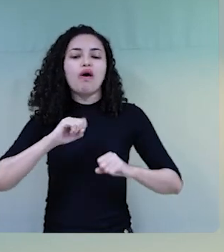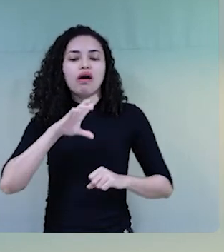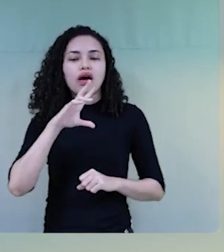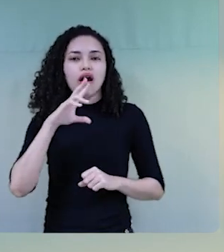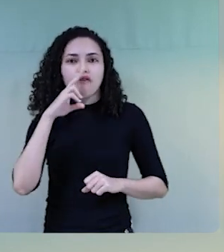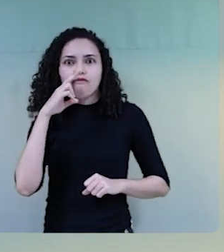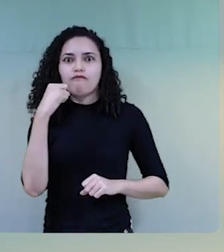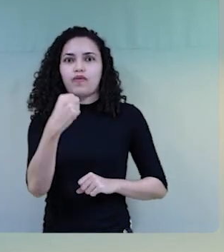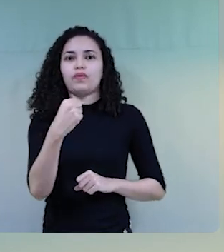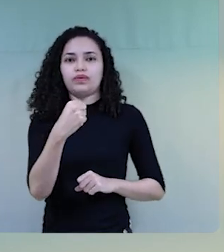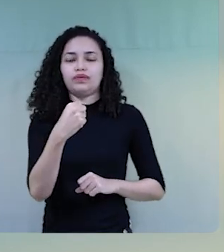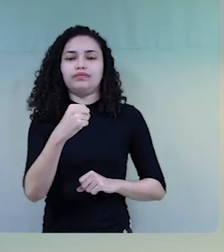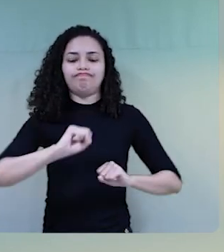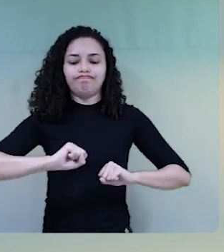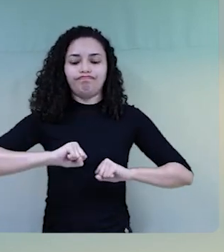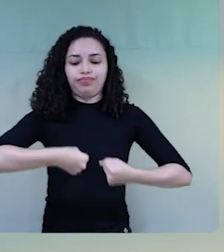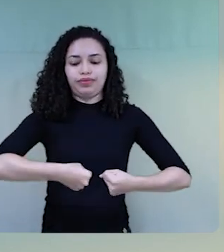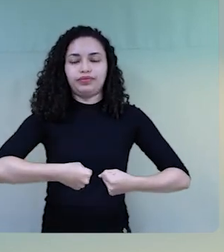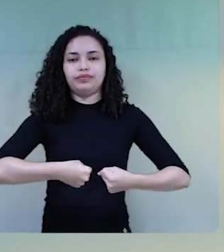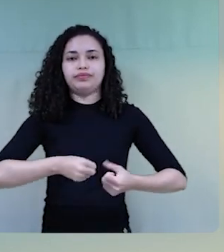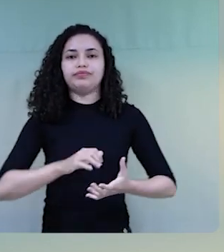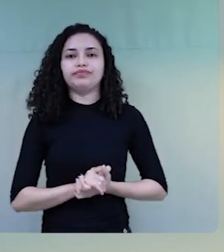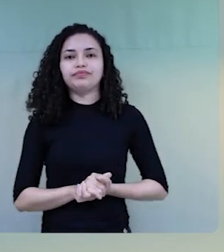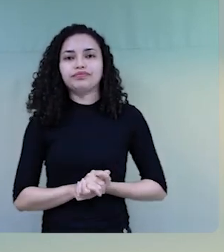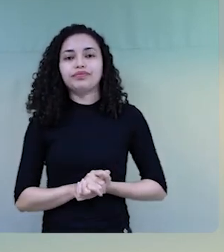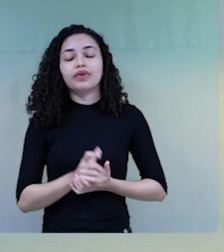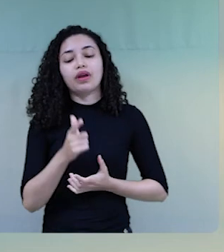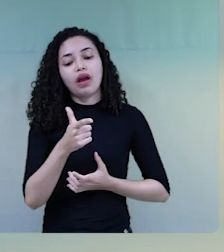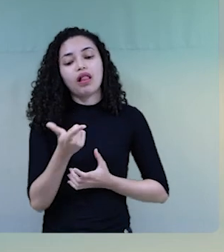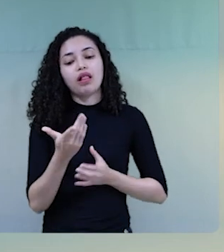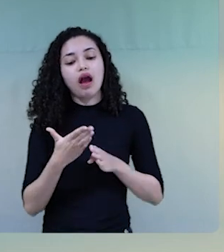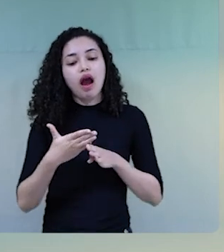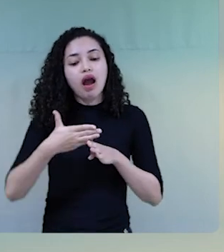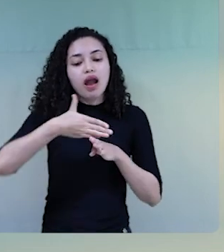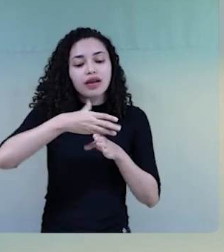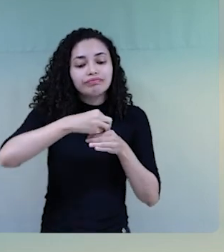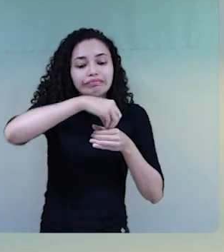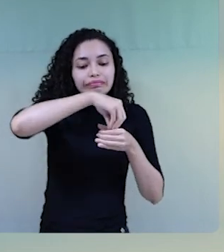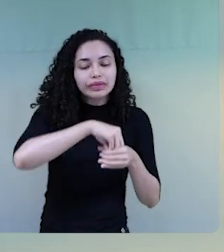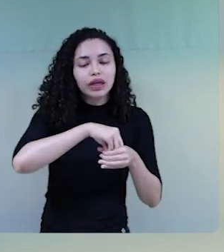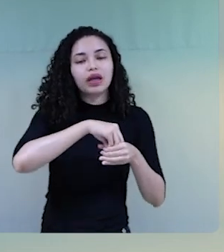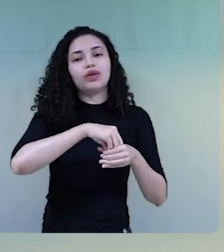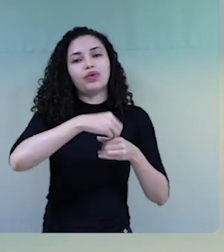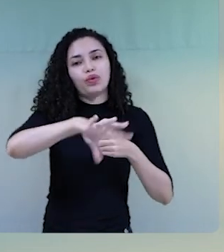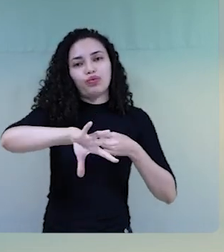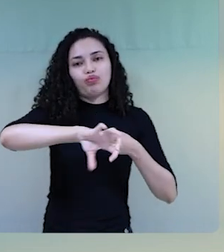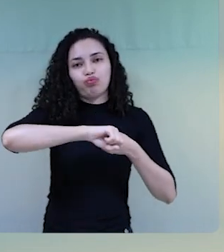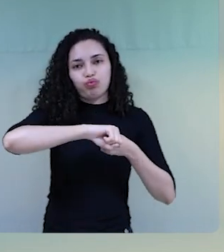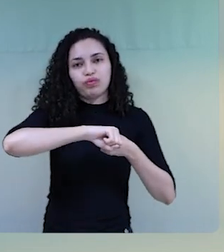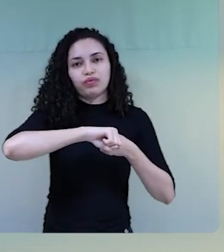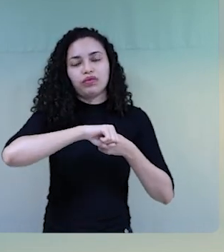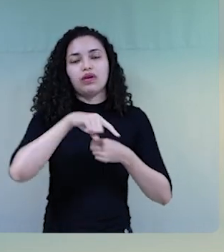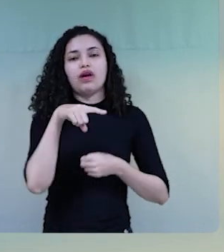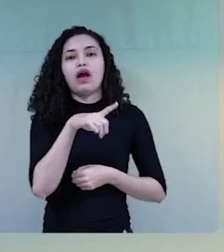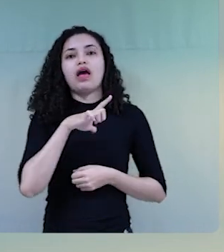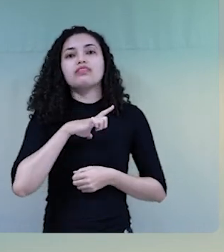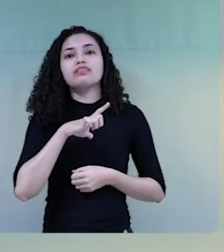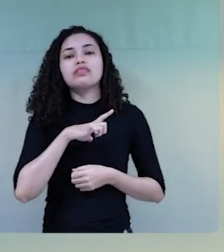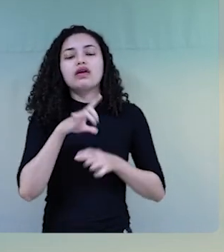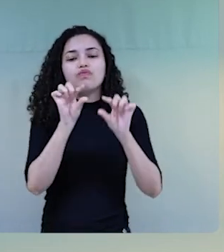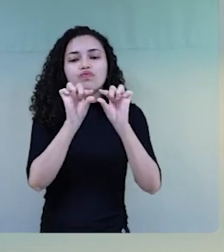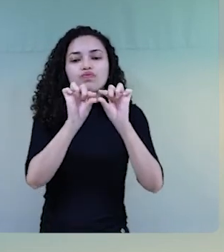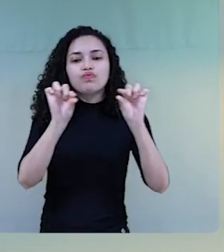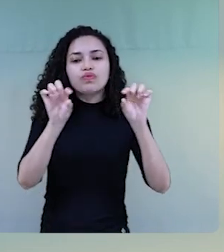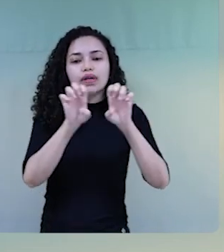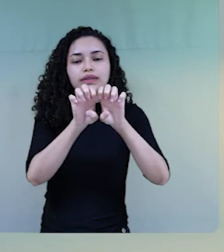que ela adentra nesse campo magnético, tá certo? A gente tem aqui a expressão, pessoal,